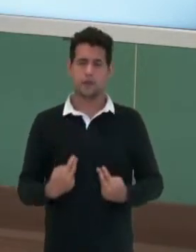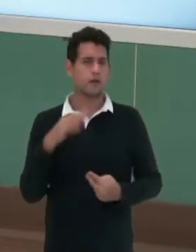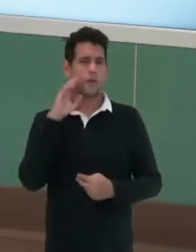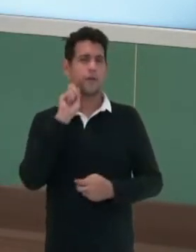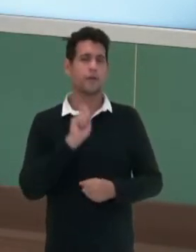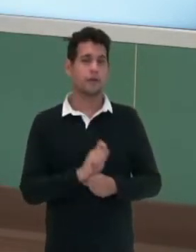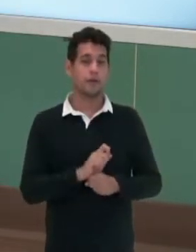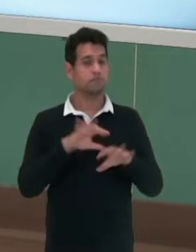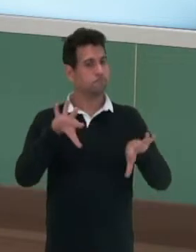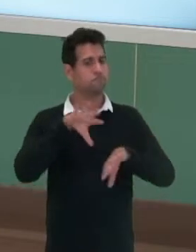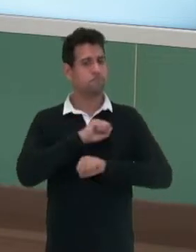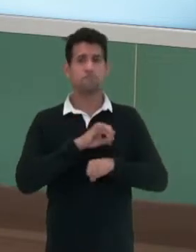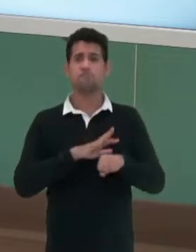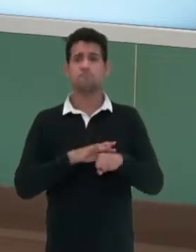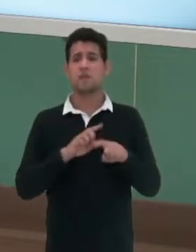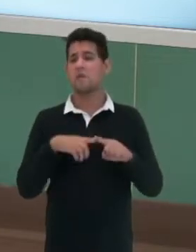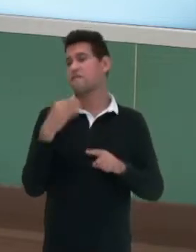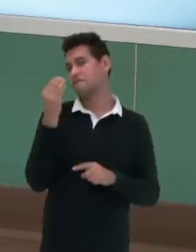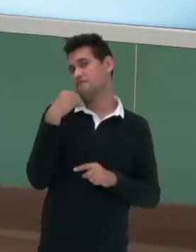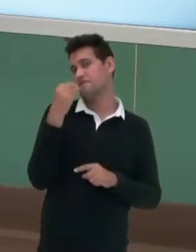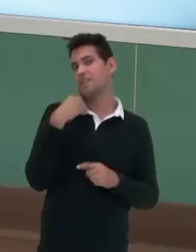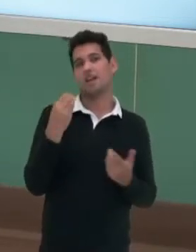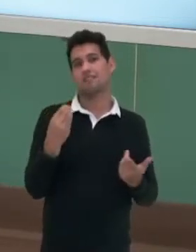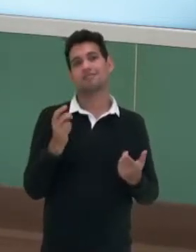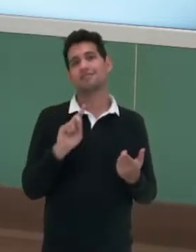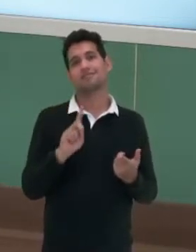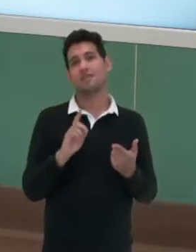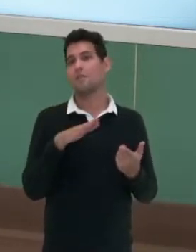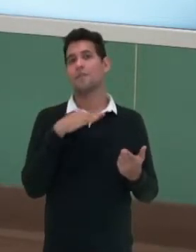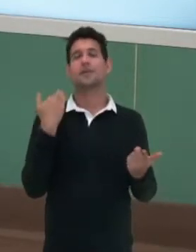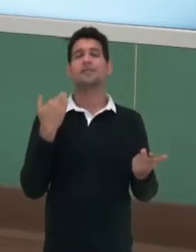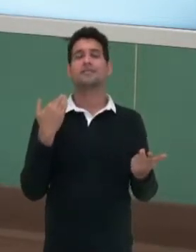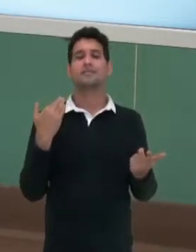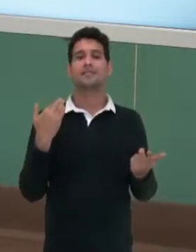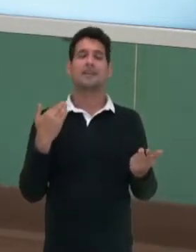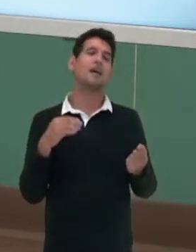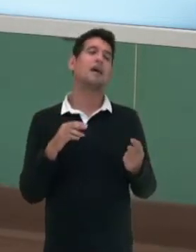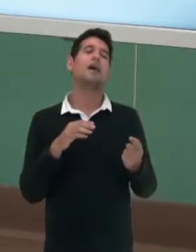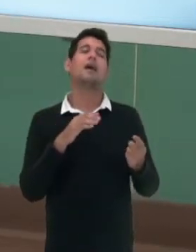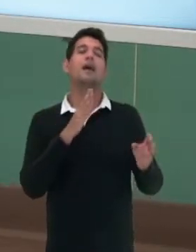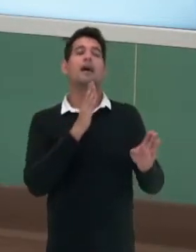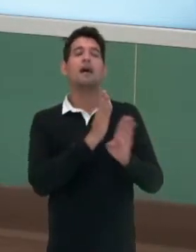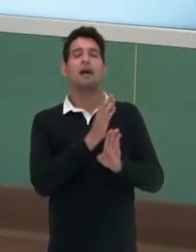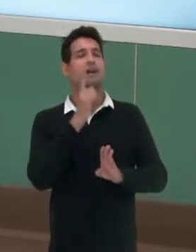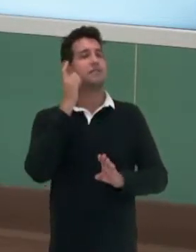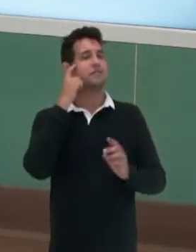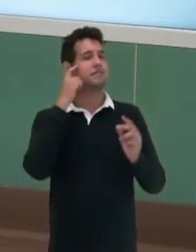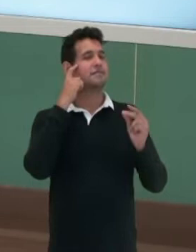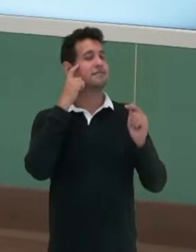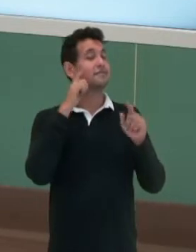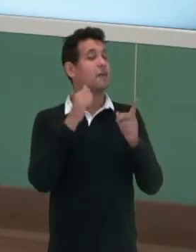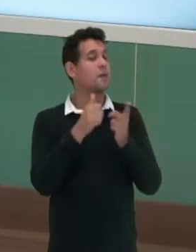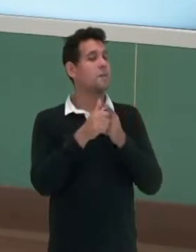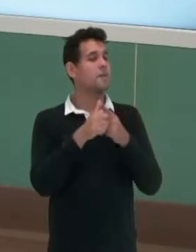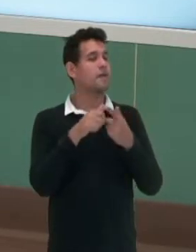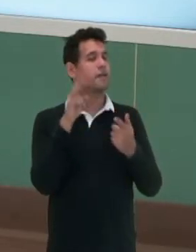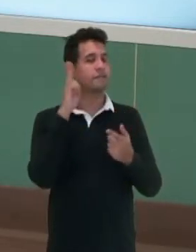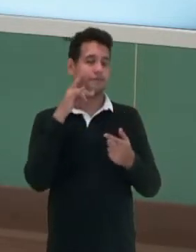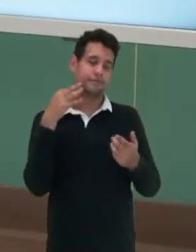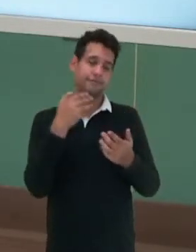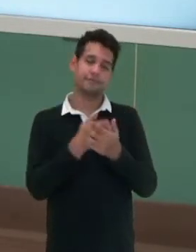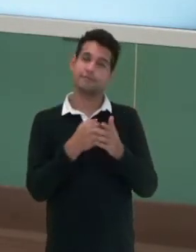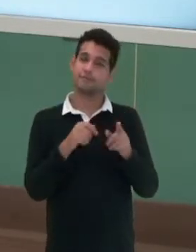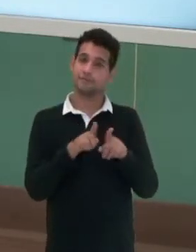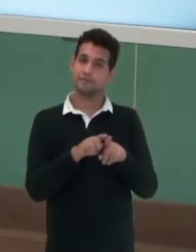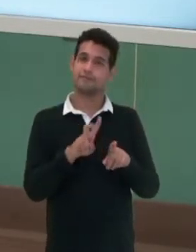até pegou a doença, mas foram sintomas bem leves. Foi aí então que ele teve essa ideia e foi a primeira história de